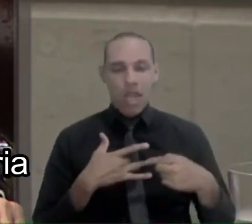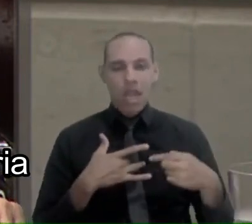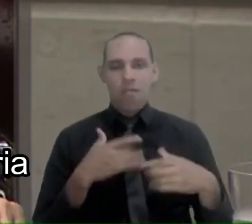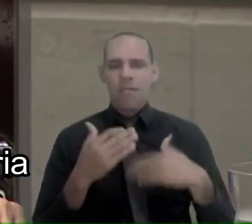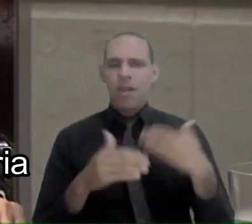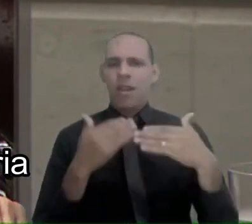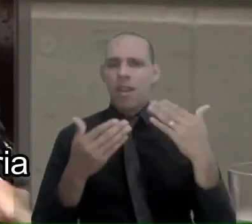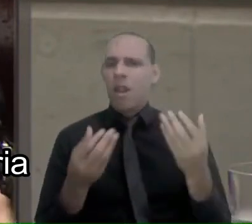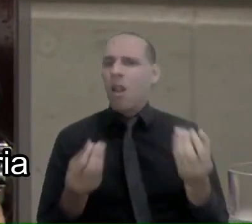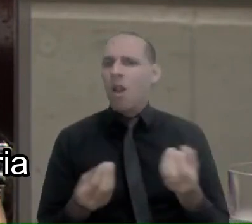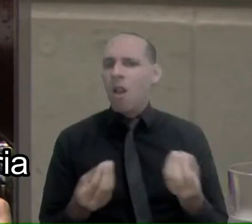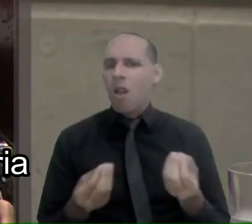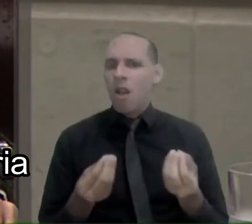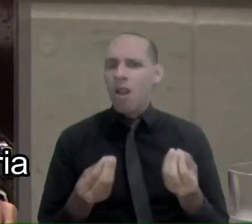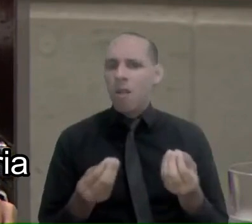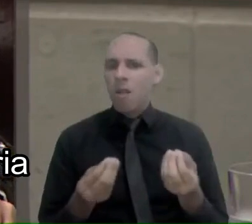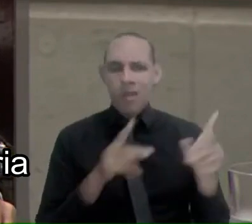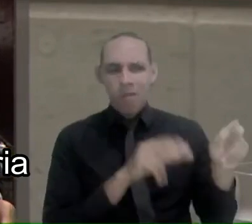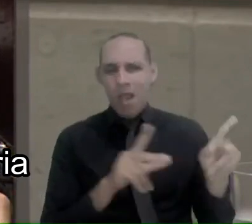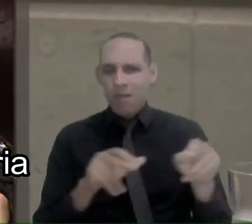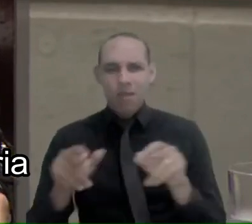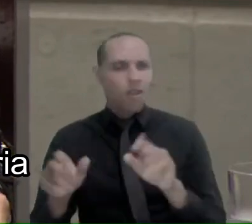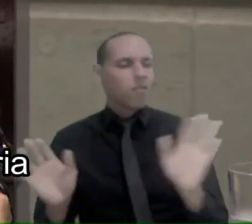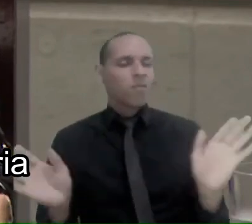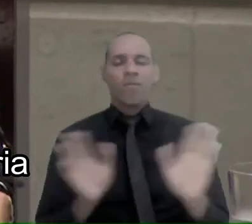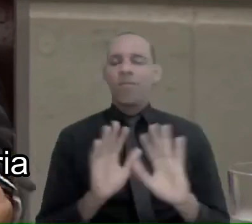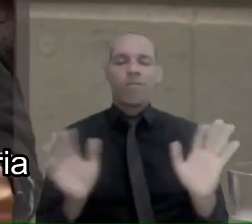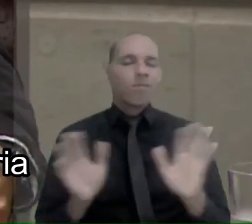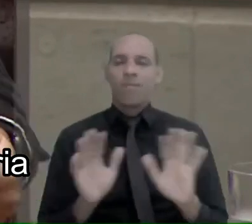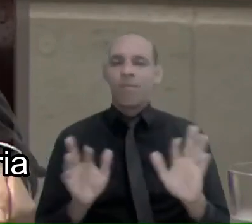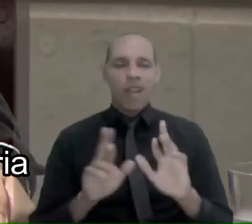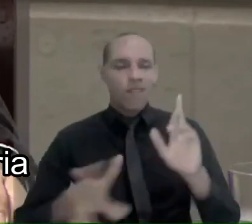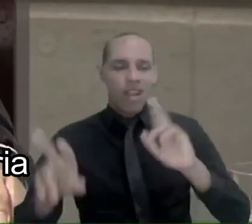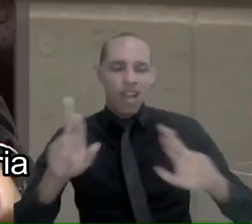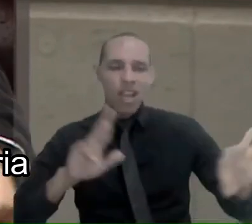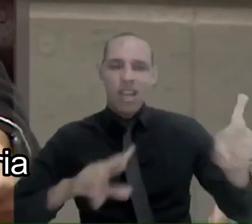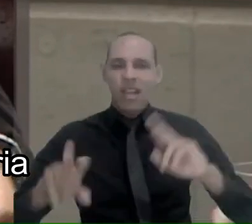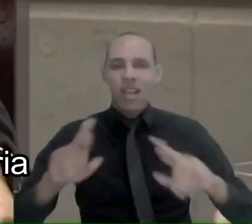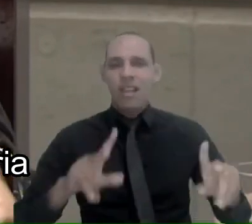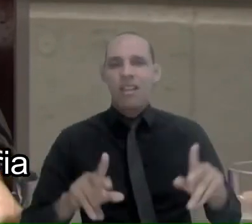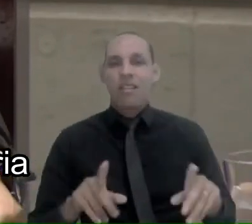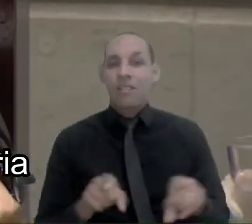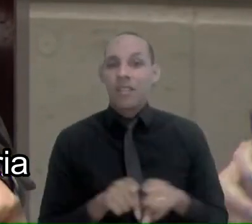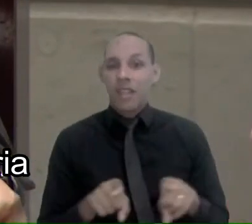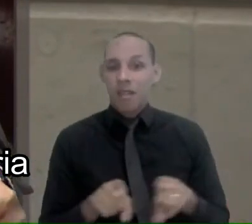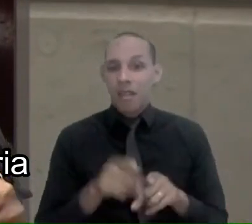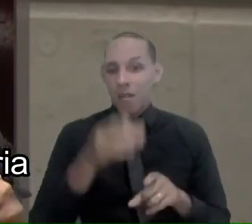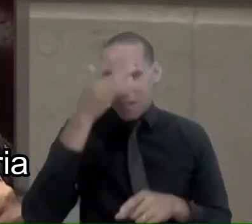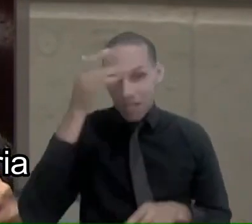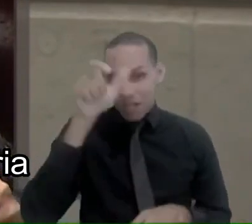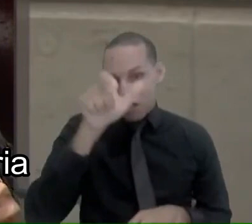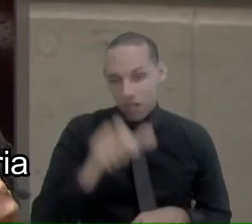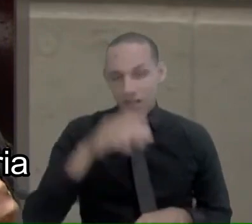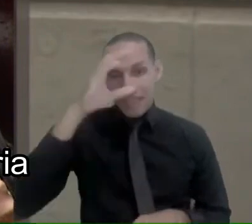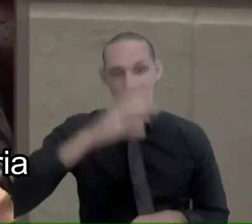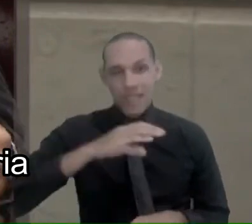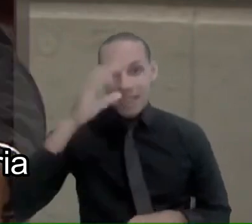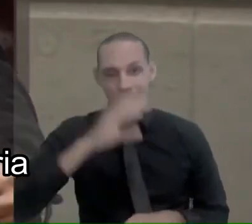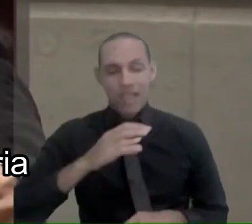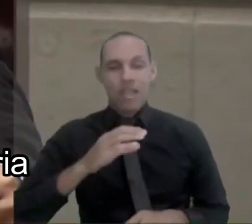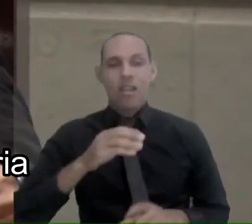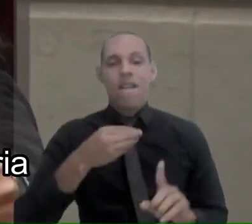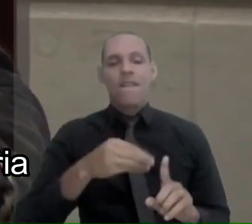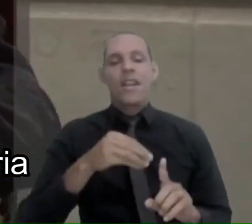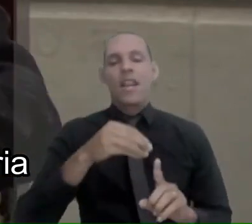forma homogênea na cidade e que, para além disso, quando um cidadão em vulnerabilidade social desenvolve tuberculose,